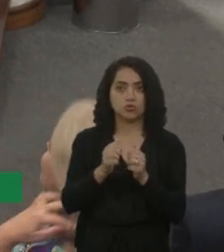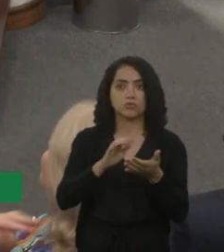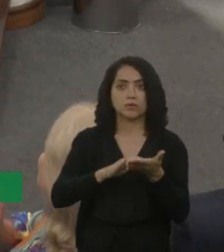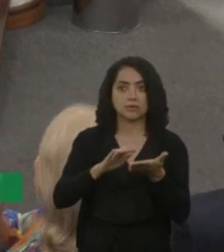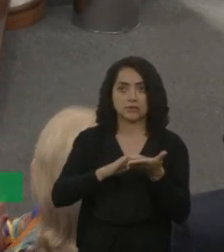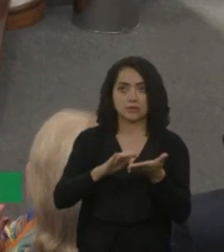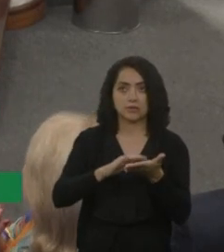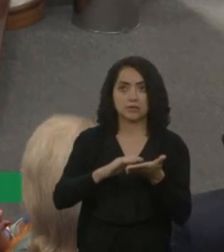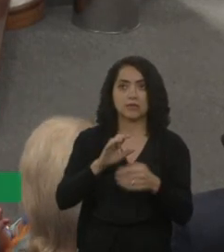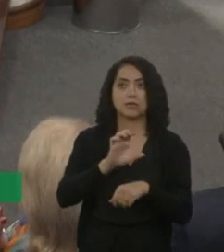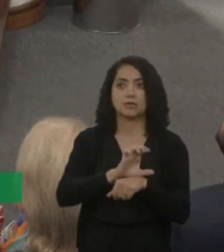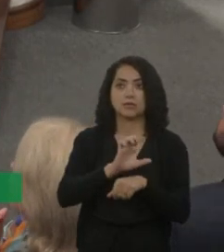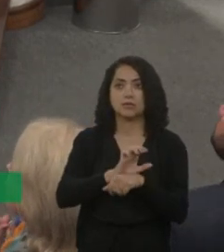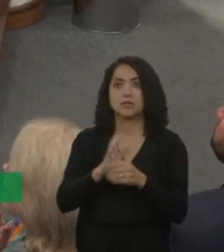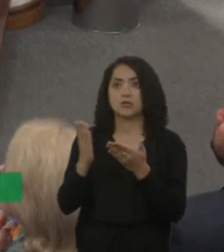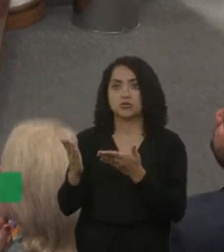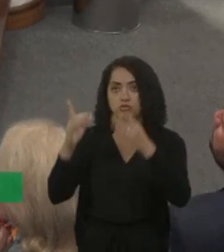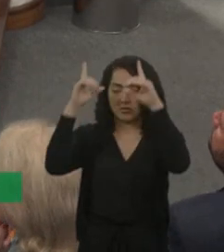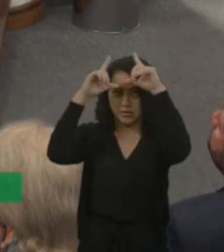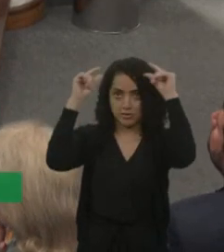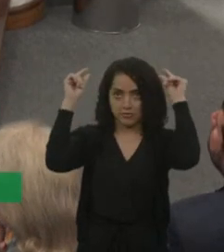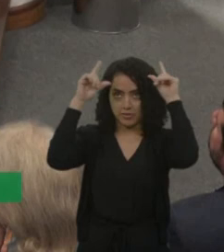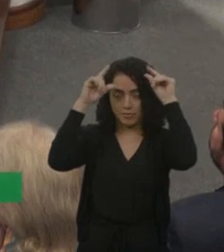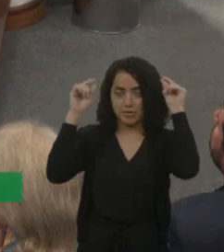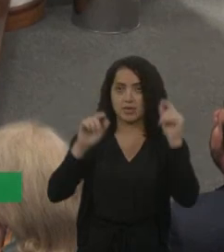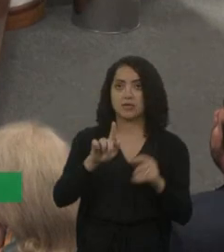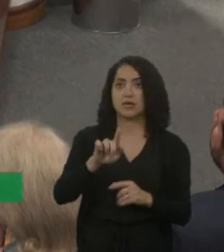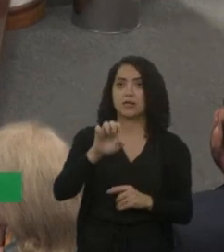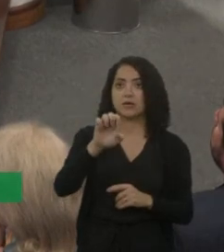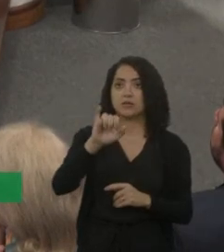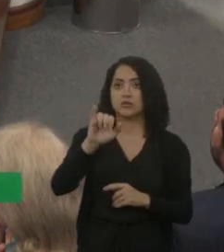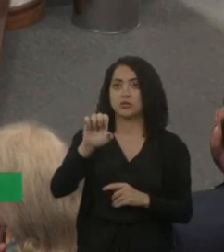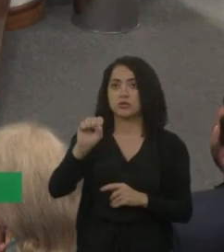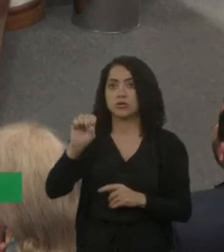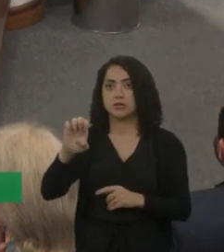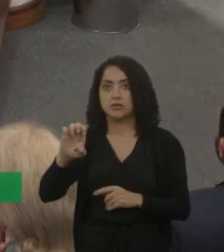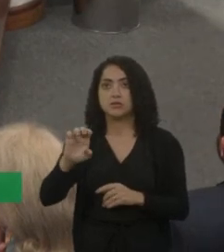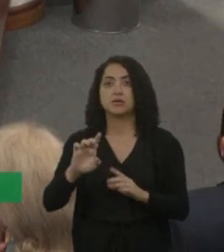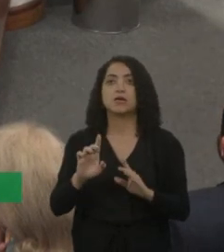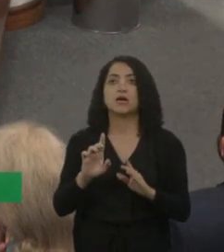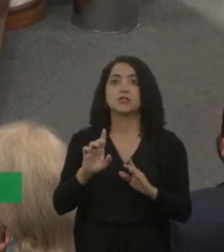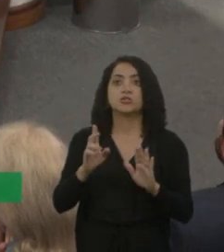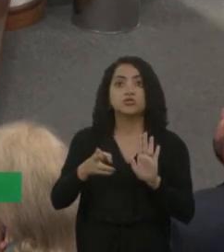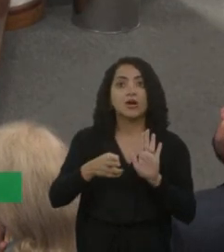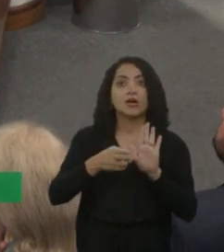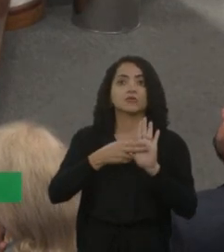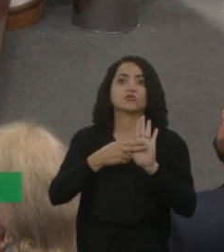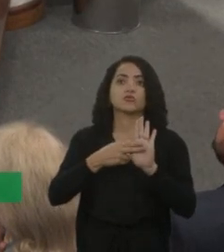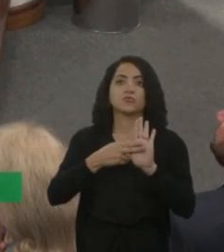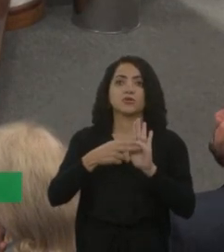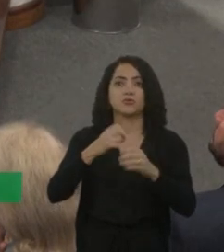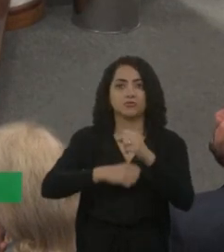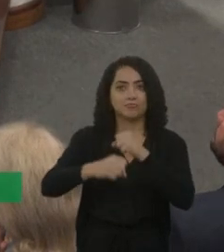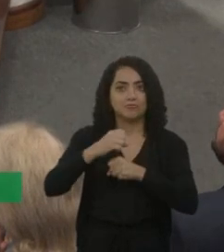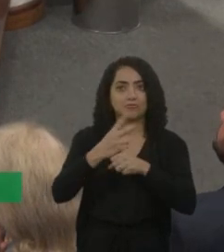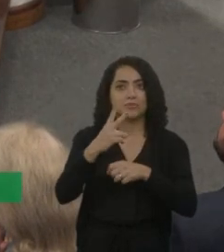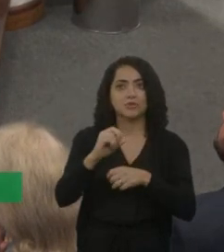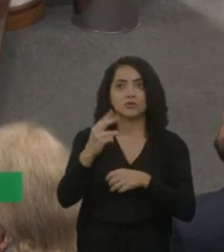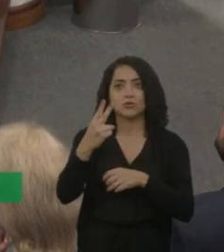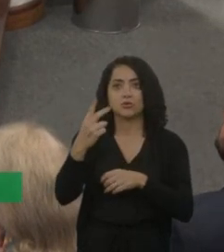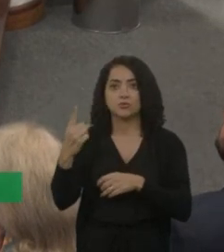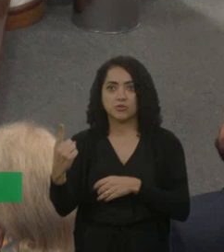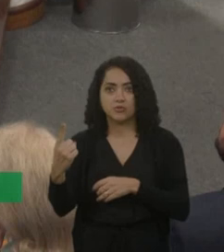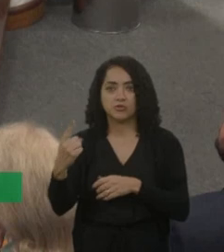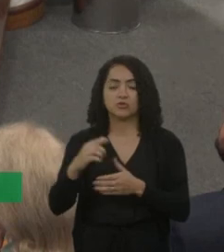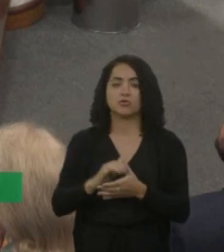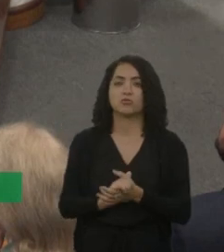enfermeira, a Geisa, que está aqui também presente, a gente assumiu esse desafio em 2021. E aí eu vou falar para vocês um pouquinho o que a Secretaria de